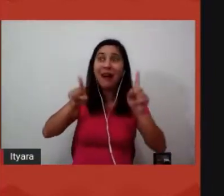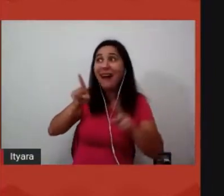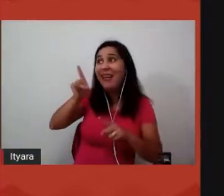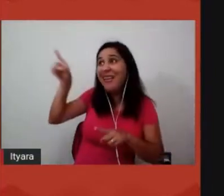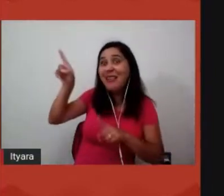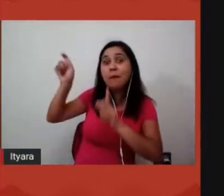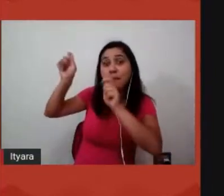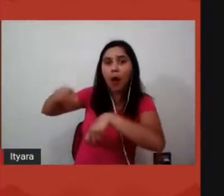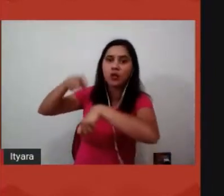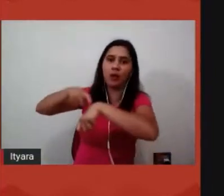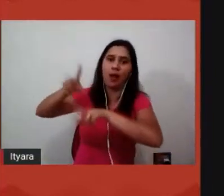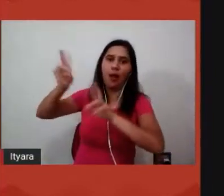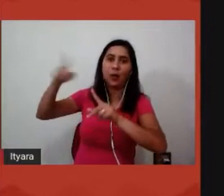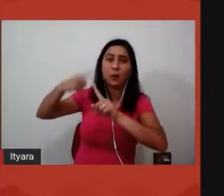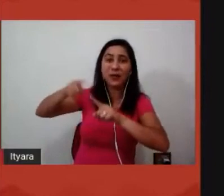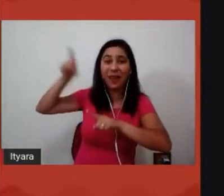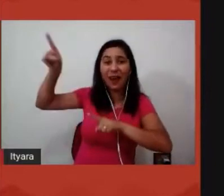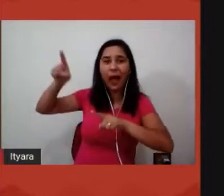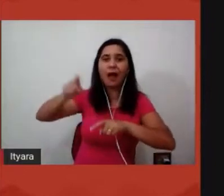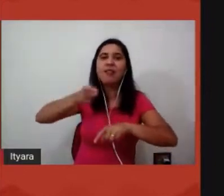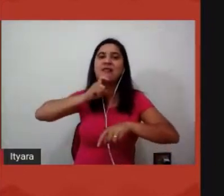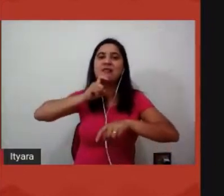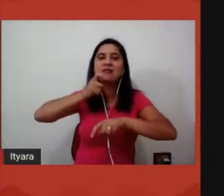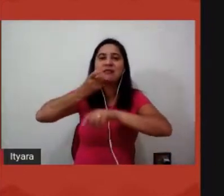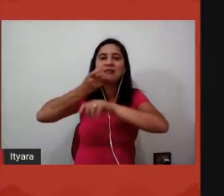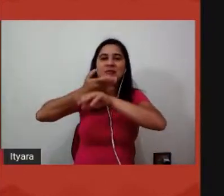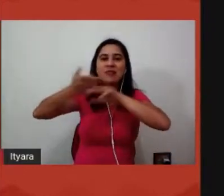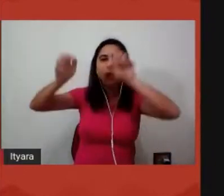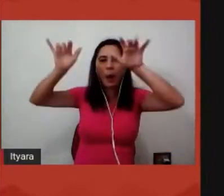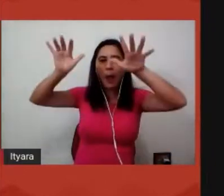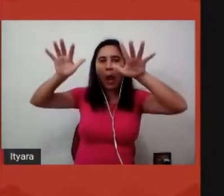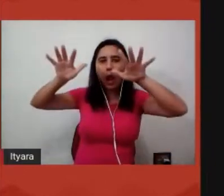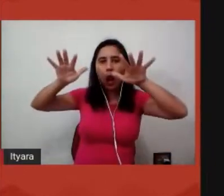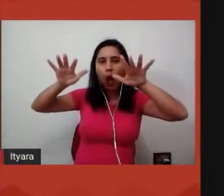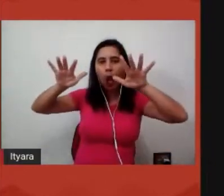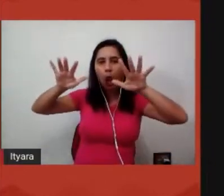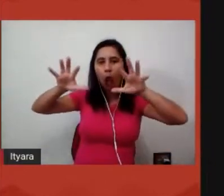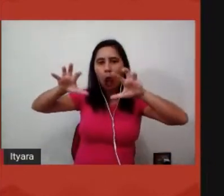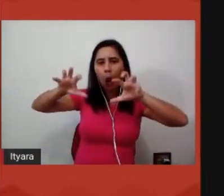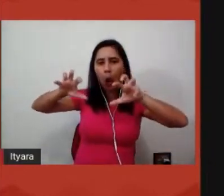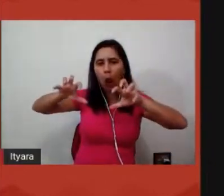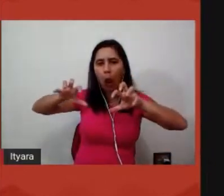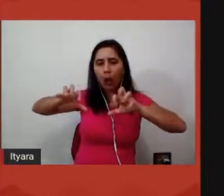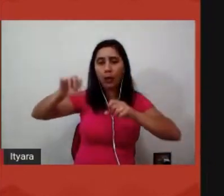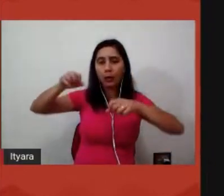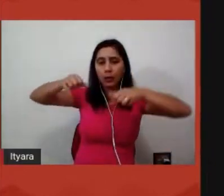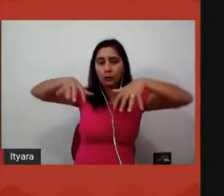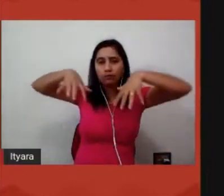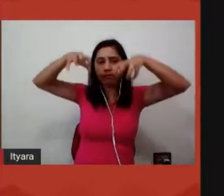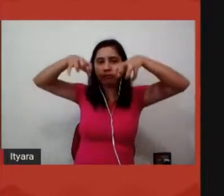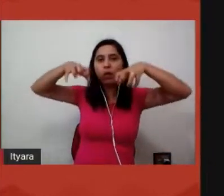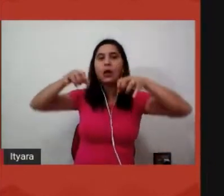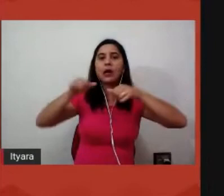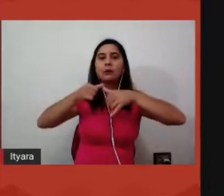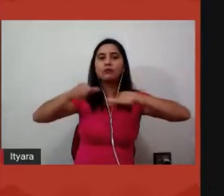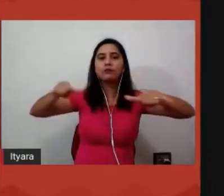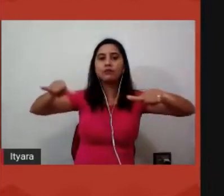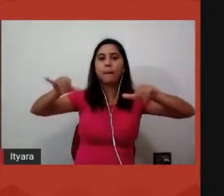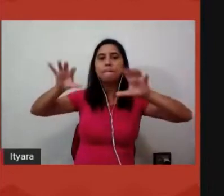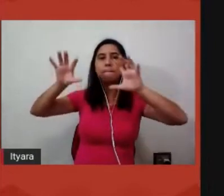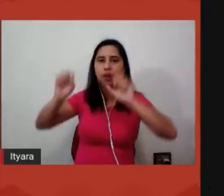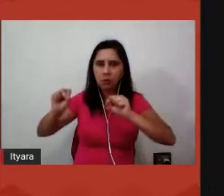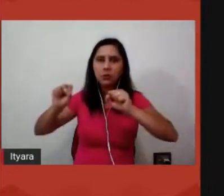poder. Porque teve uma nevasca lá na quarta-feira, eles ficaram sem energia elétrica, não puderam fazer a apresentação ontem à tarde.